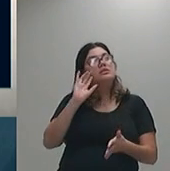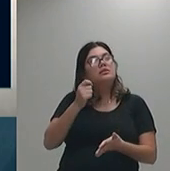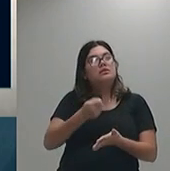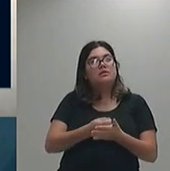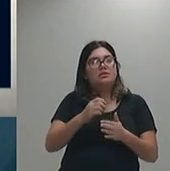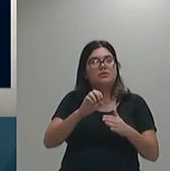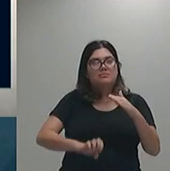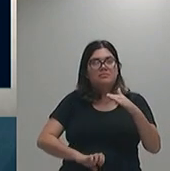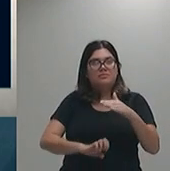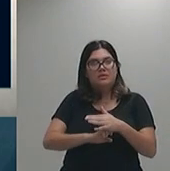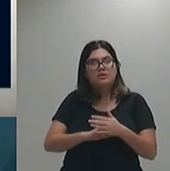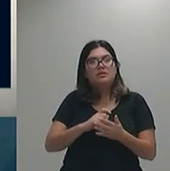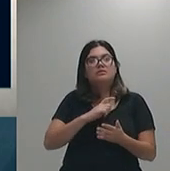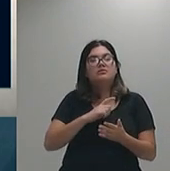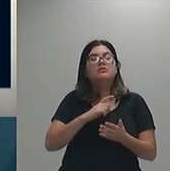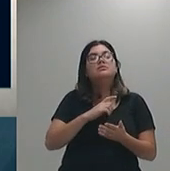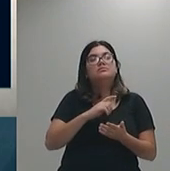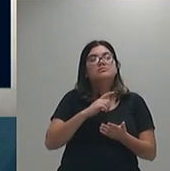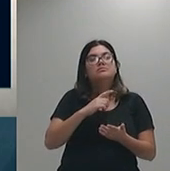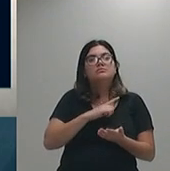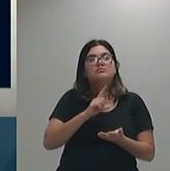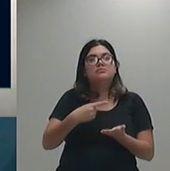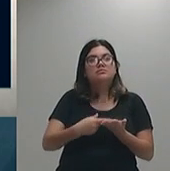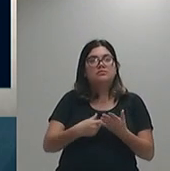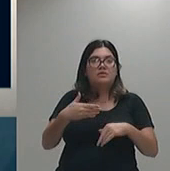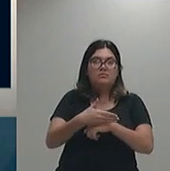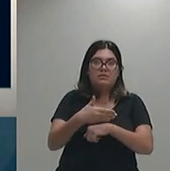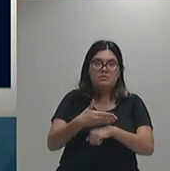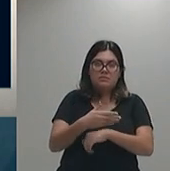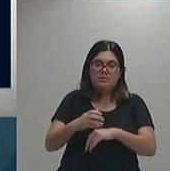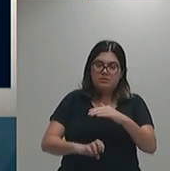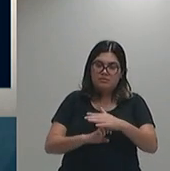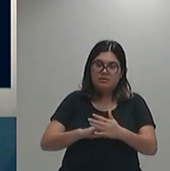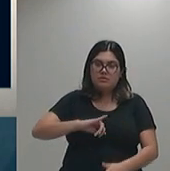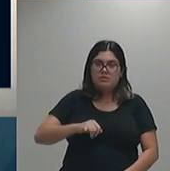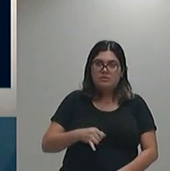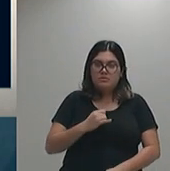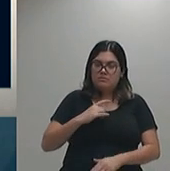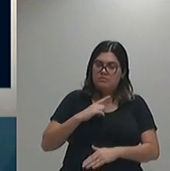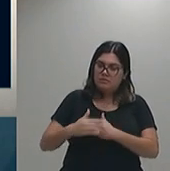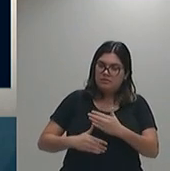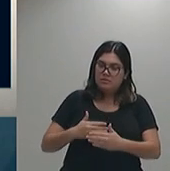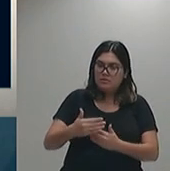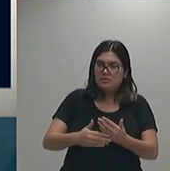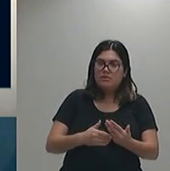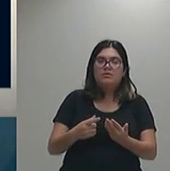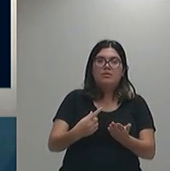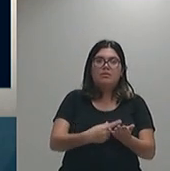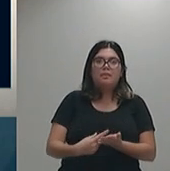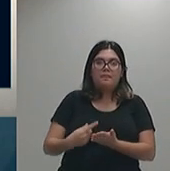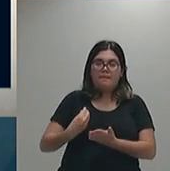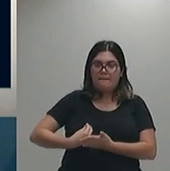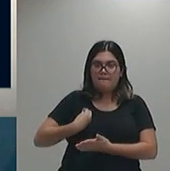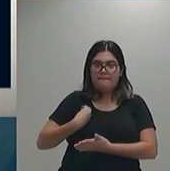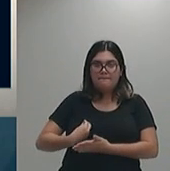registrado esse propósito a participação da companhia J nos procedimentos arbitrais em cursos